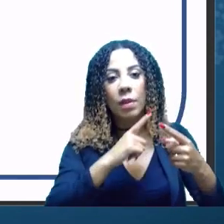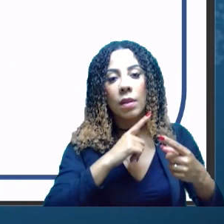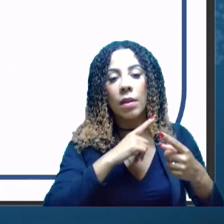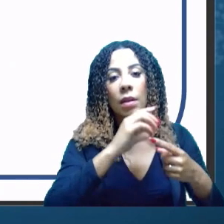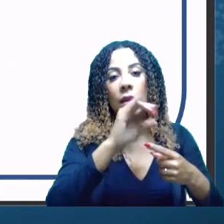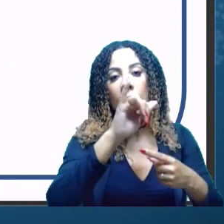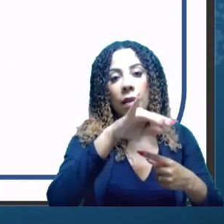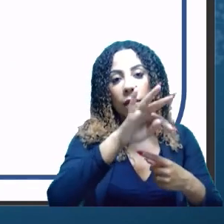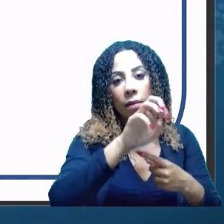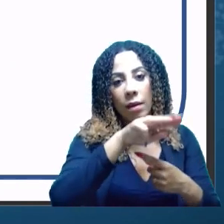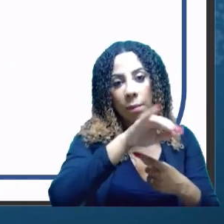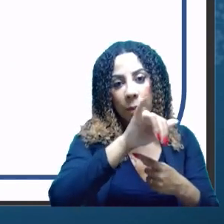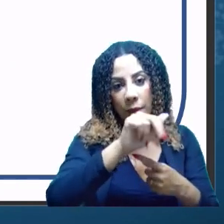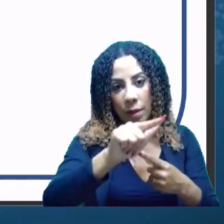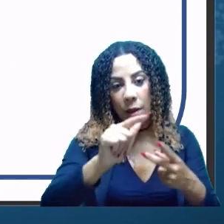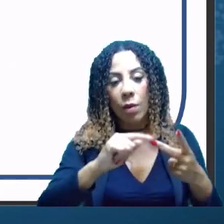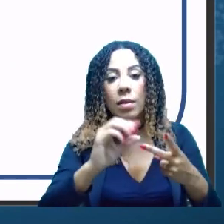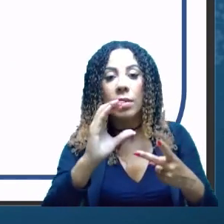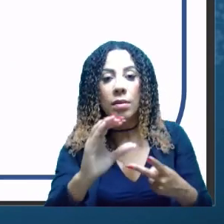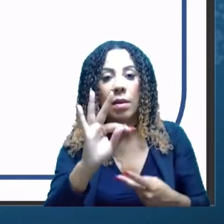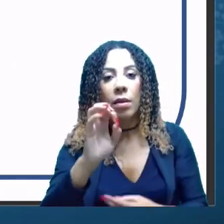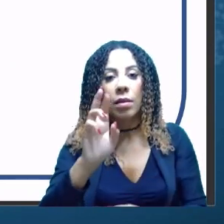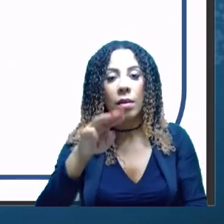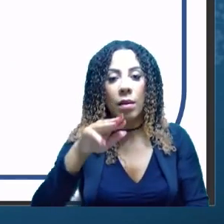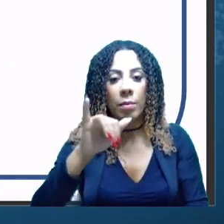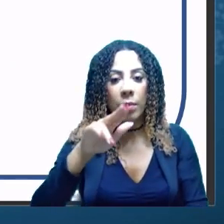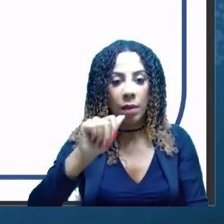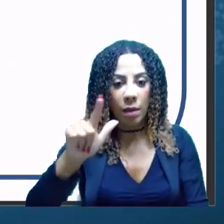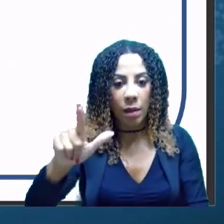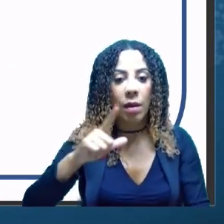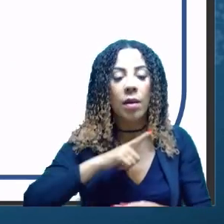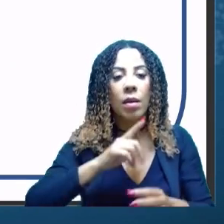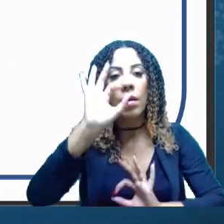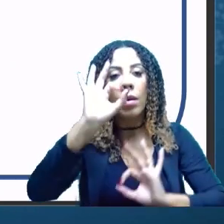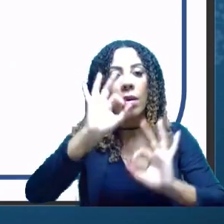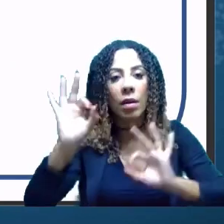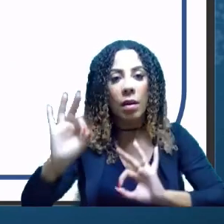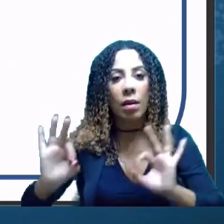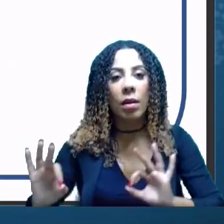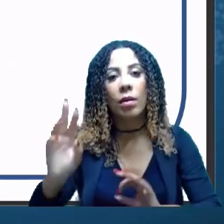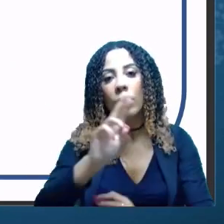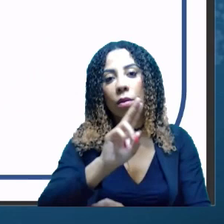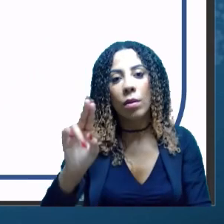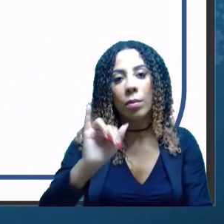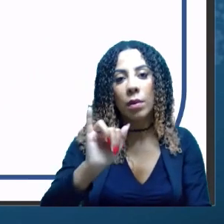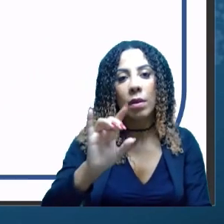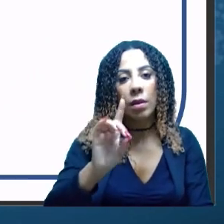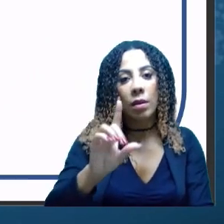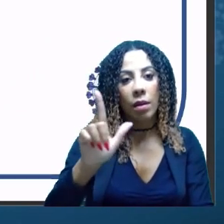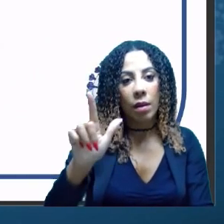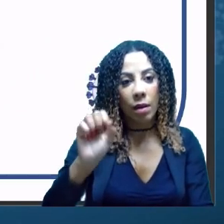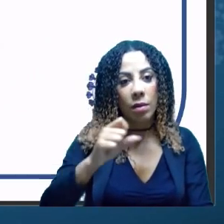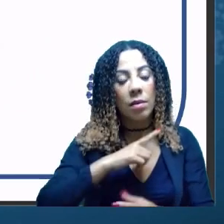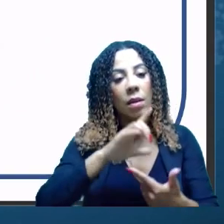são flanqueados por regiões intrinsecamente desordenadas, denominadas IDRs, marcados aqui na figura em rosa.